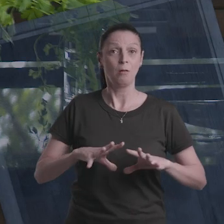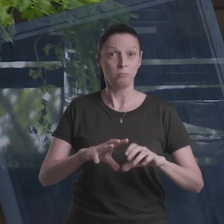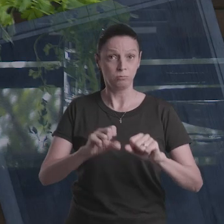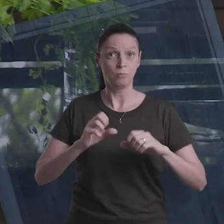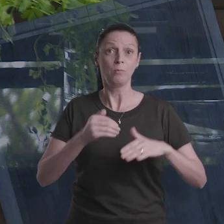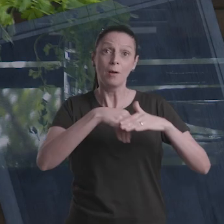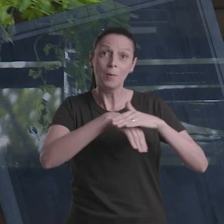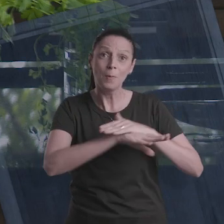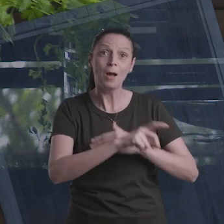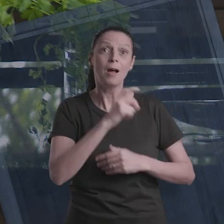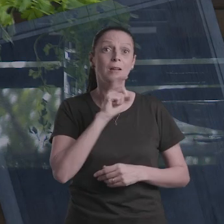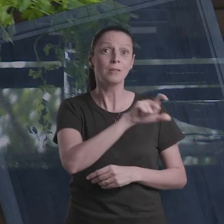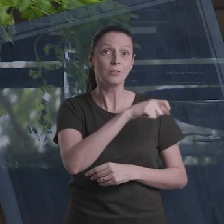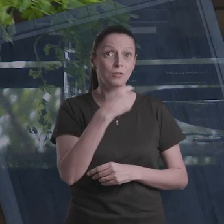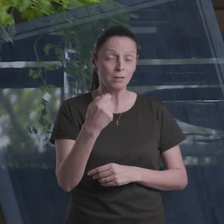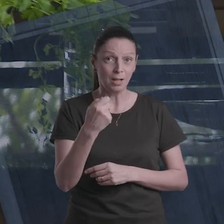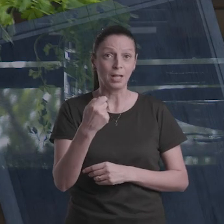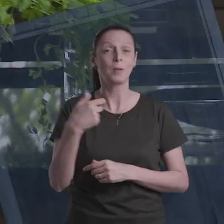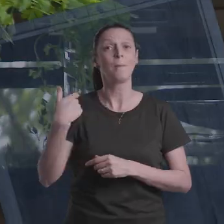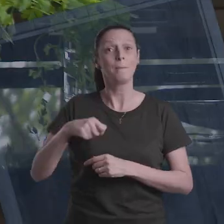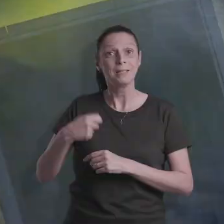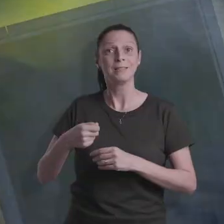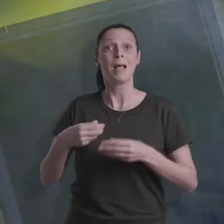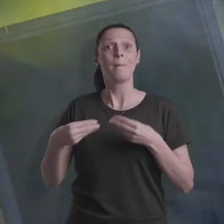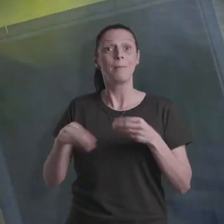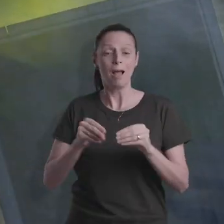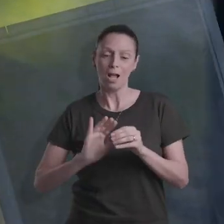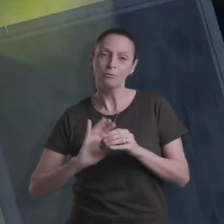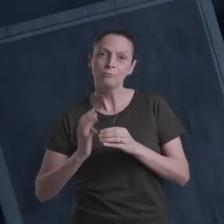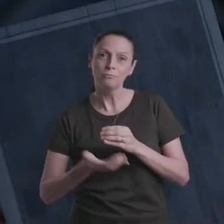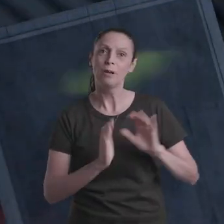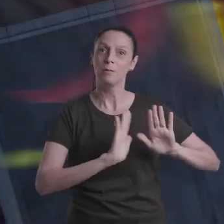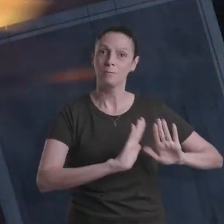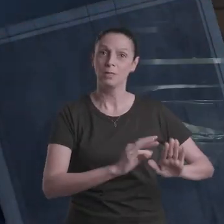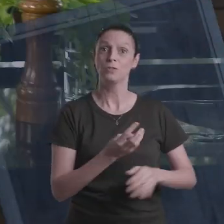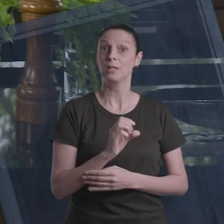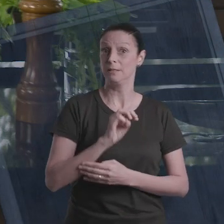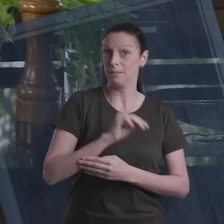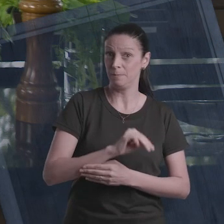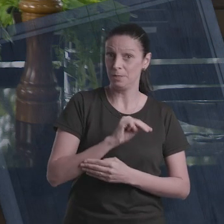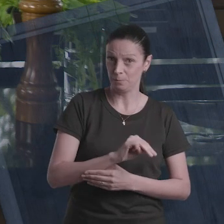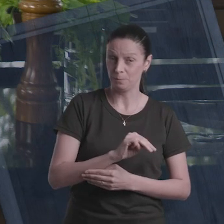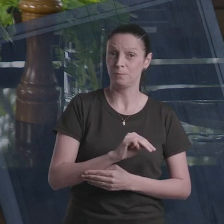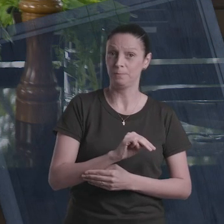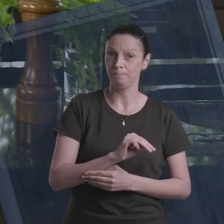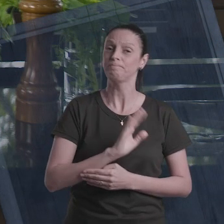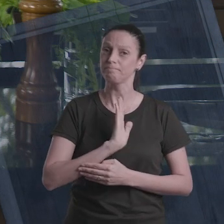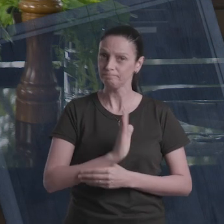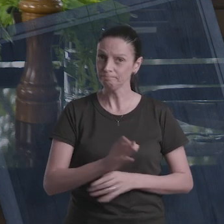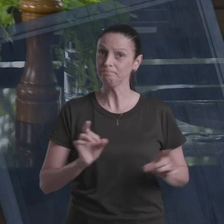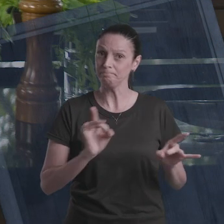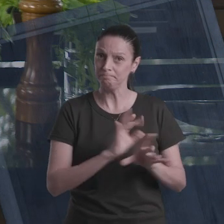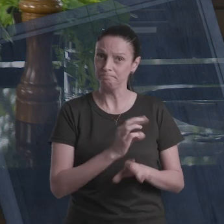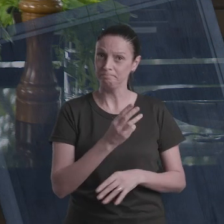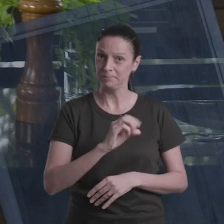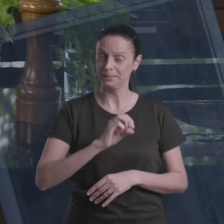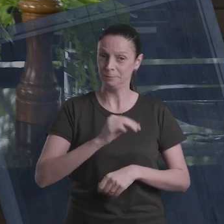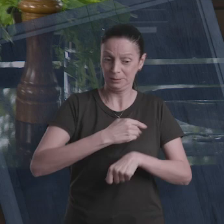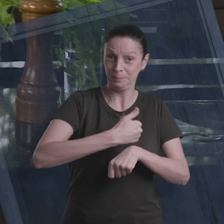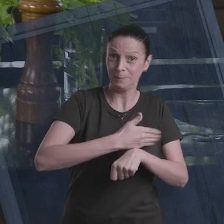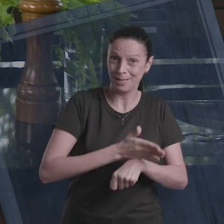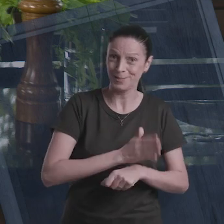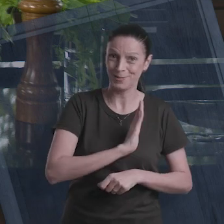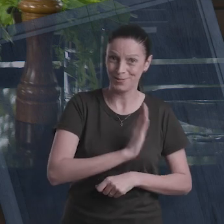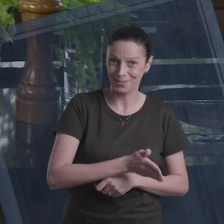massa à geladeira, enrolada em plástico filme, por 30 minutos. Agora a nossa massa já descansou por 30